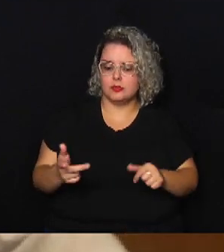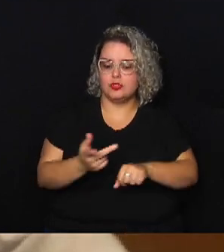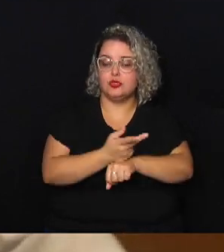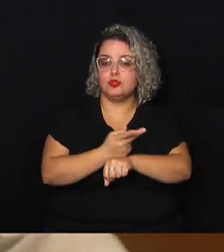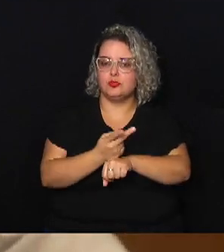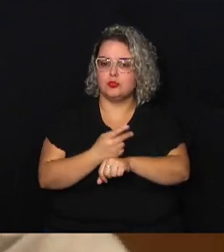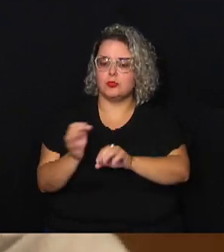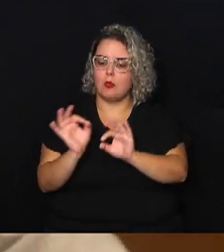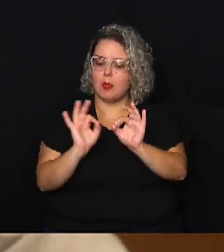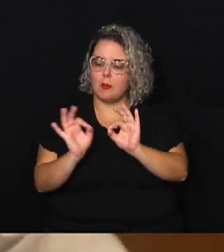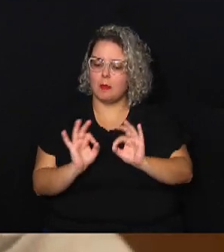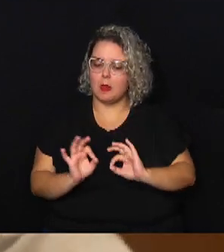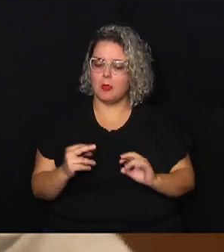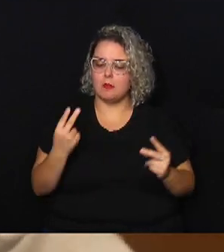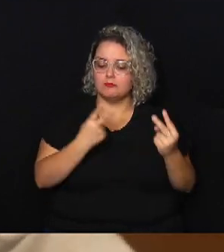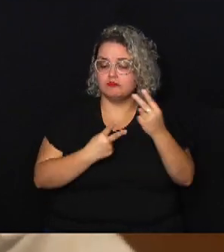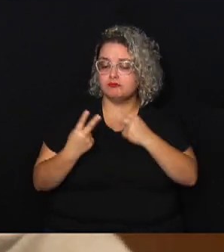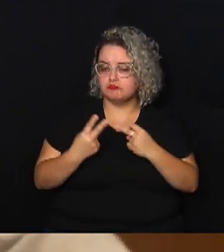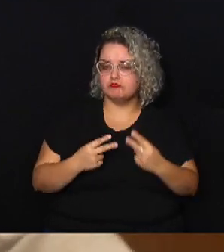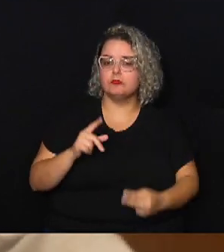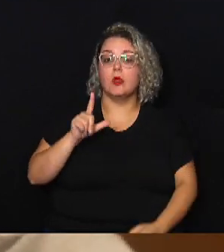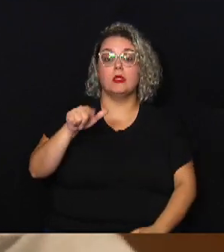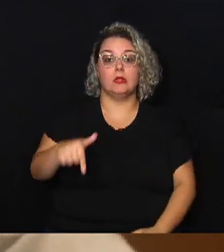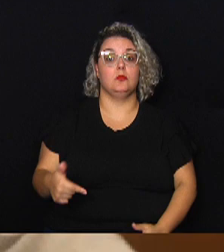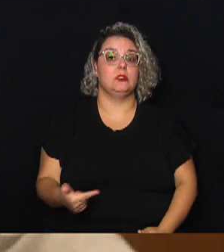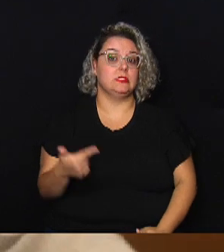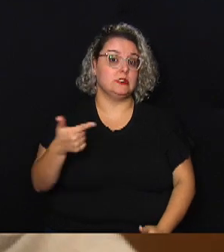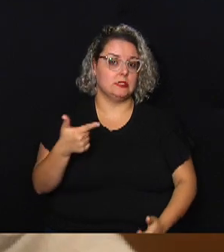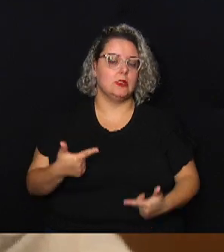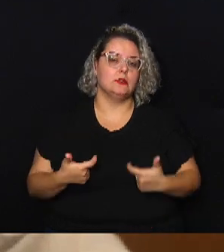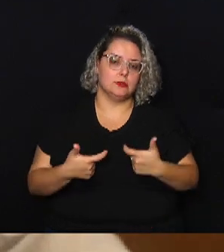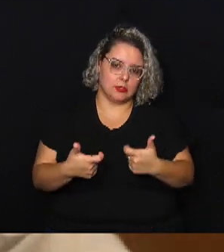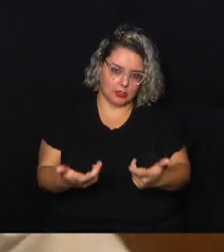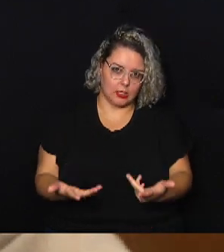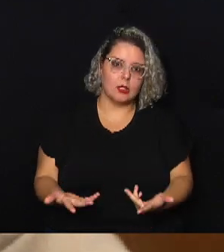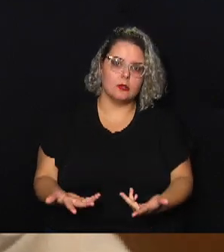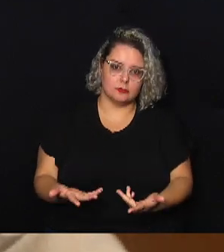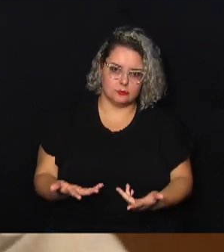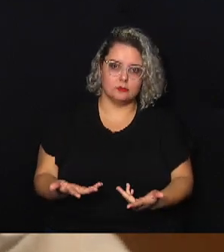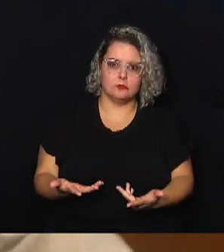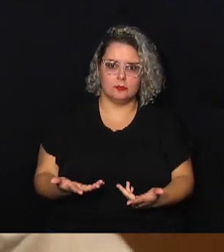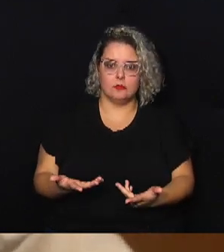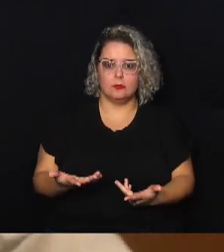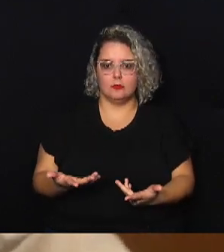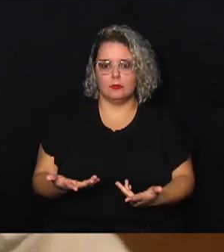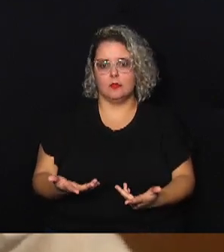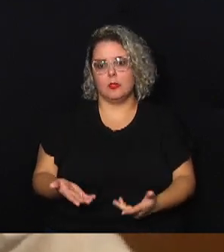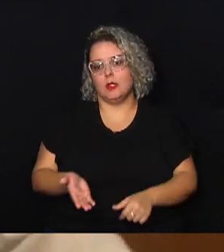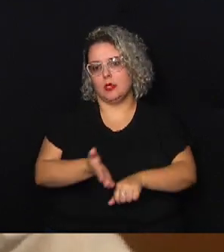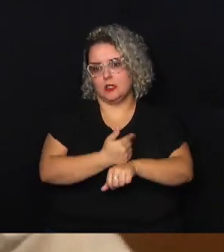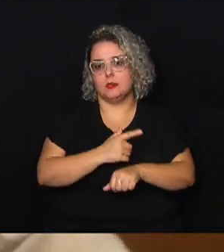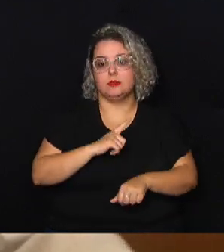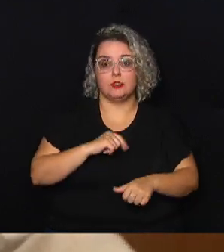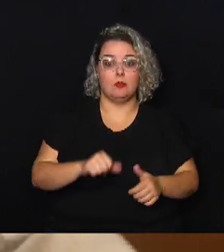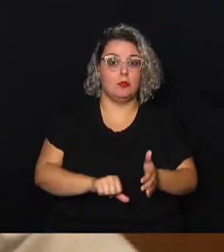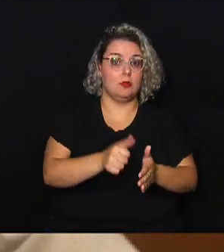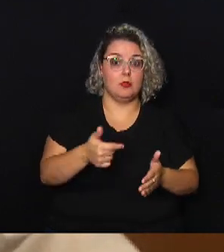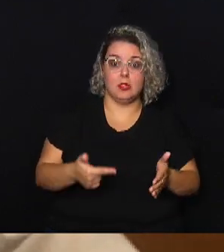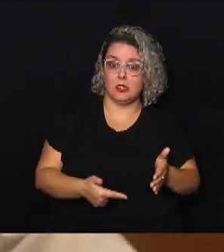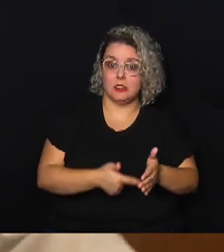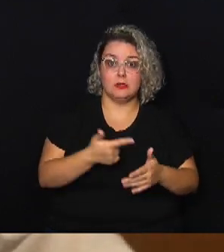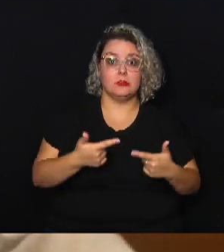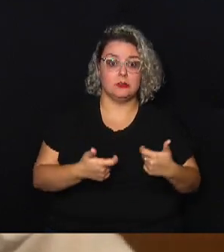estéticas, elas começaram após a Segunda Guerra. Então, antes tinha a Primeira e Segunda Guerra, se